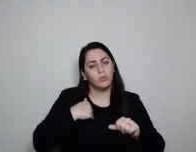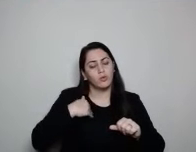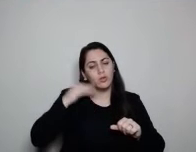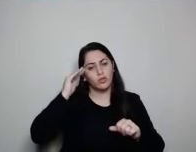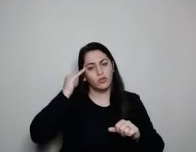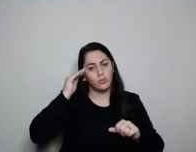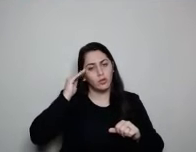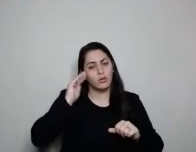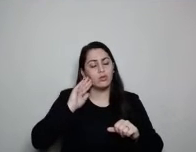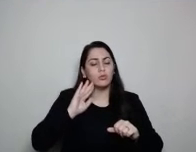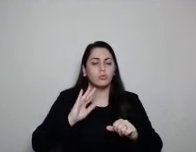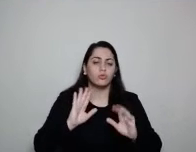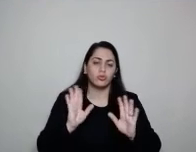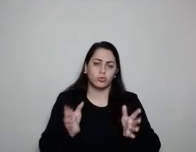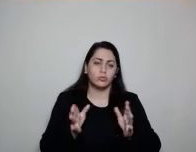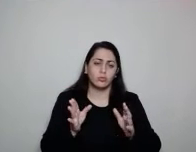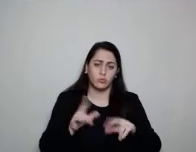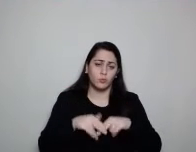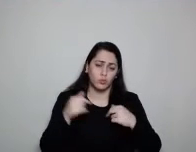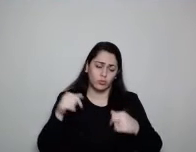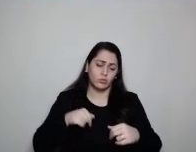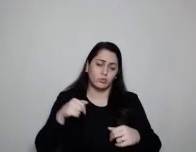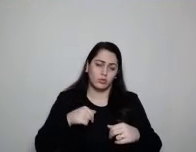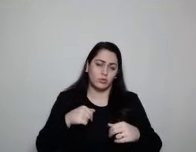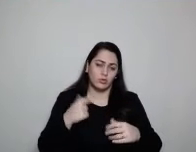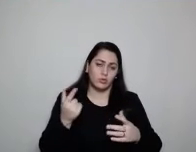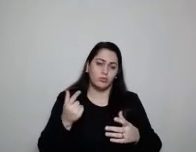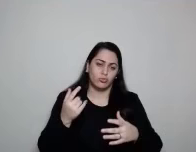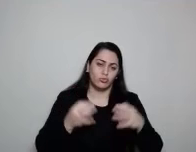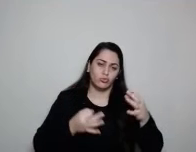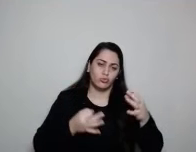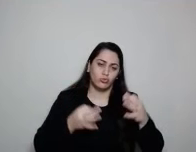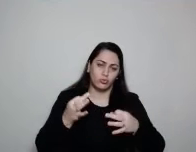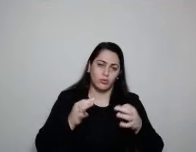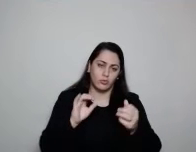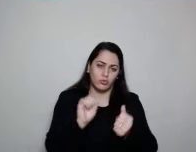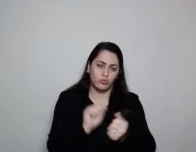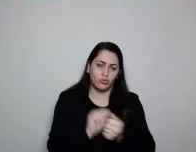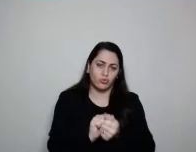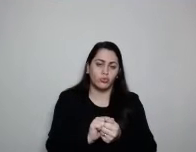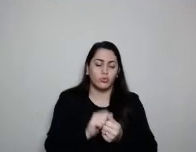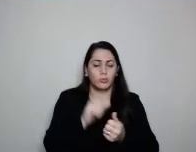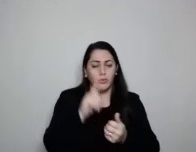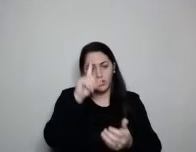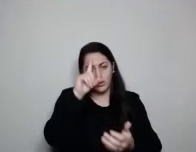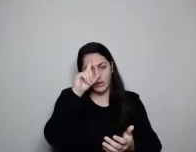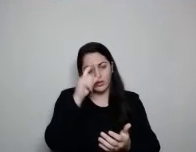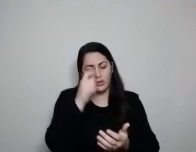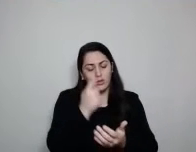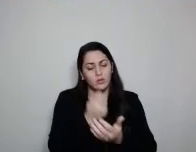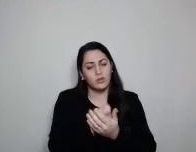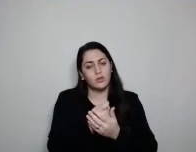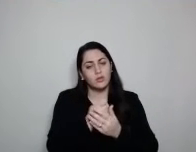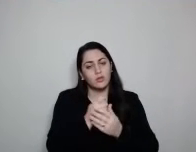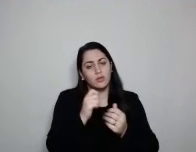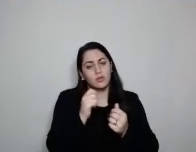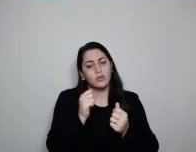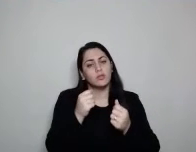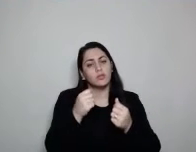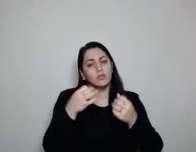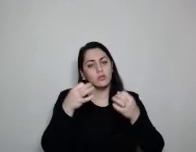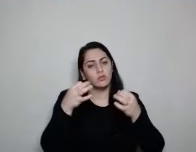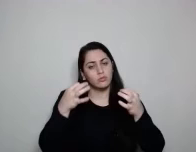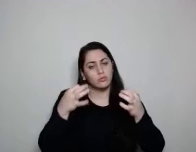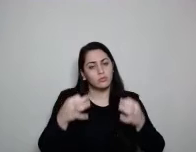firmei. Estamos aqui para isso, né, Eduardo? Para reconstruir a decisão de uma forma o Sem máximo dúvida. Adequada. Eu enalteço